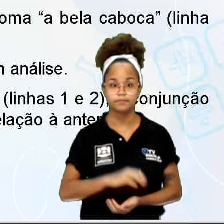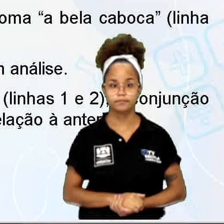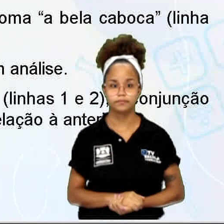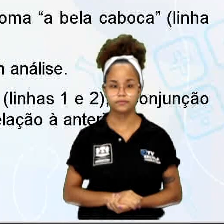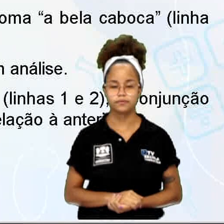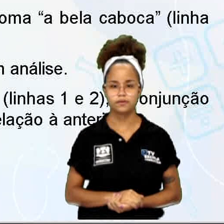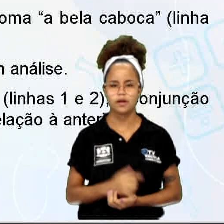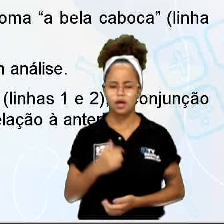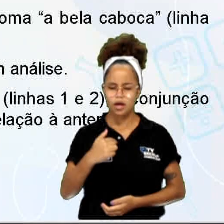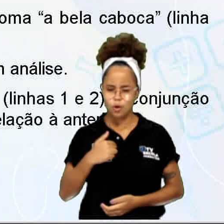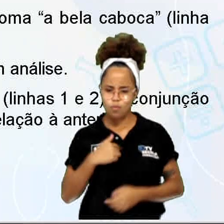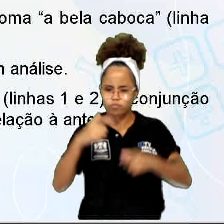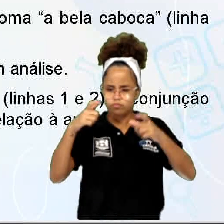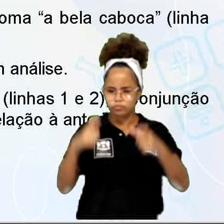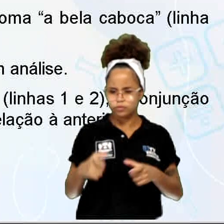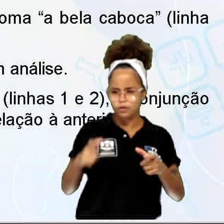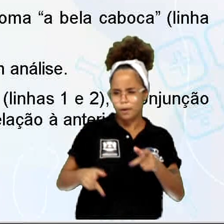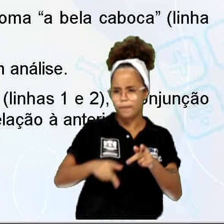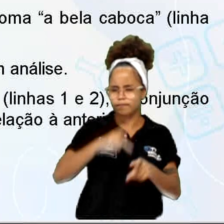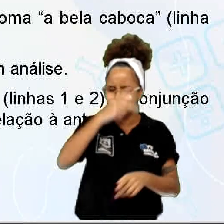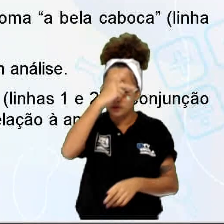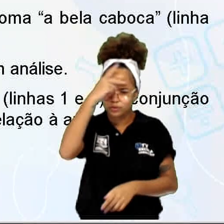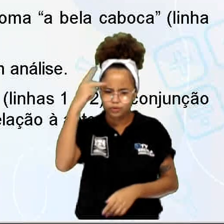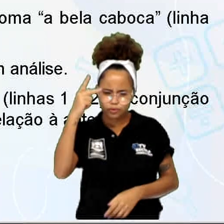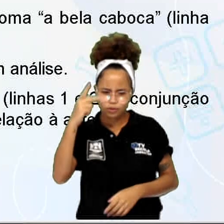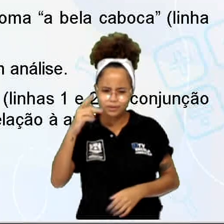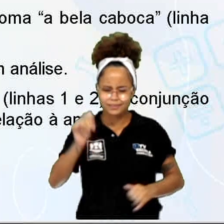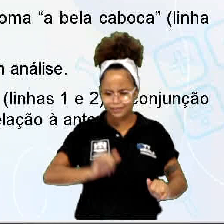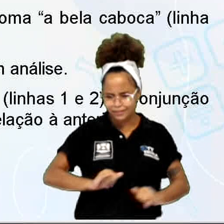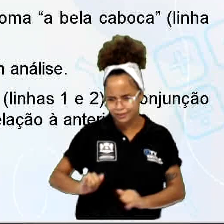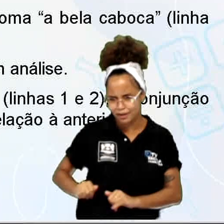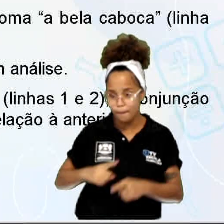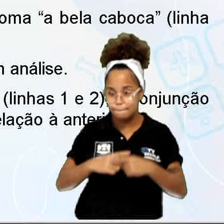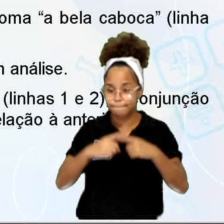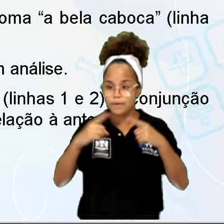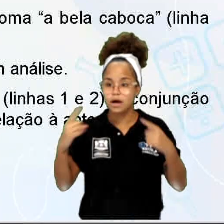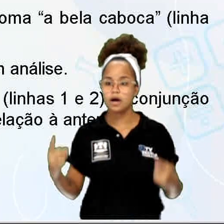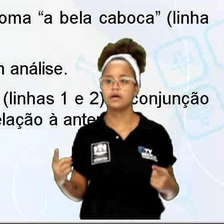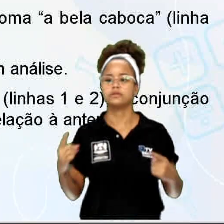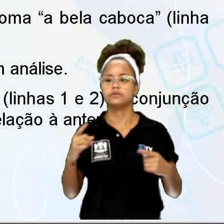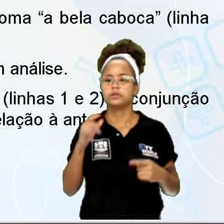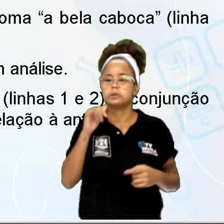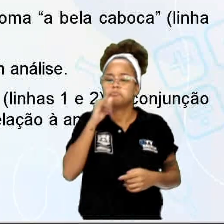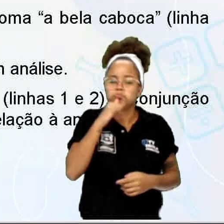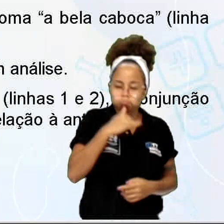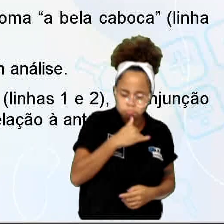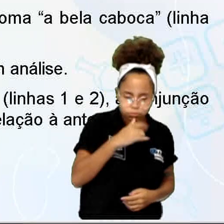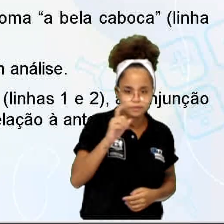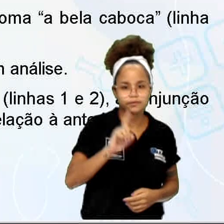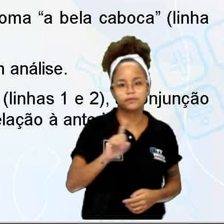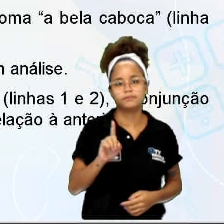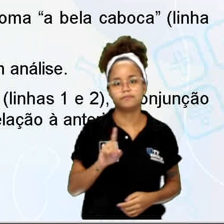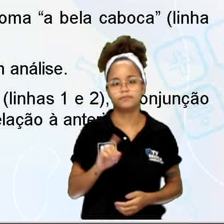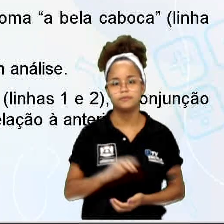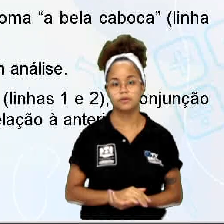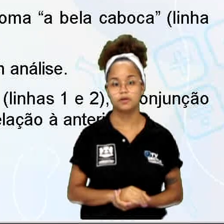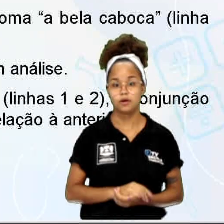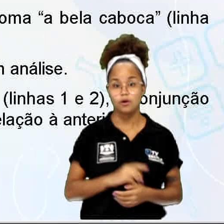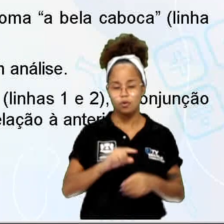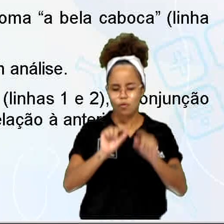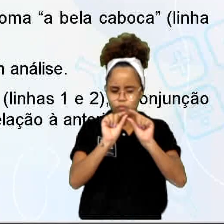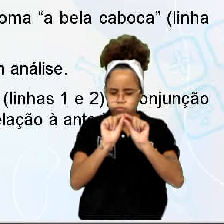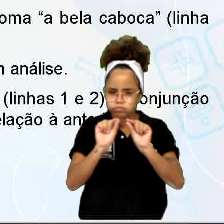Eu sou de uma terra que o povo padece, mas nunca esmorece, linhas 1 e 2, a conjunção